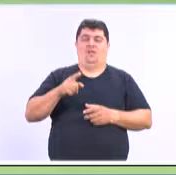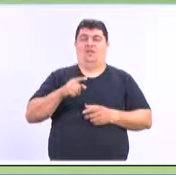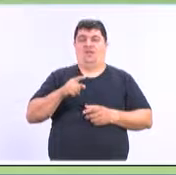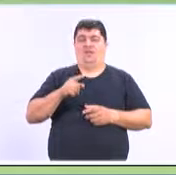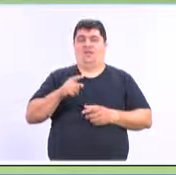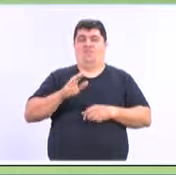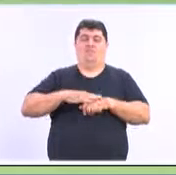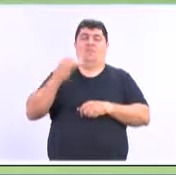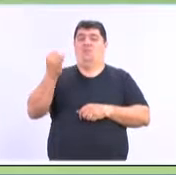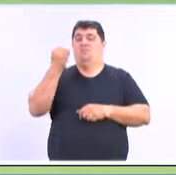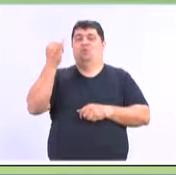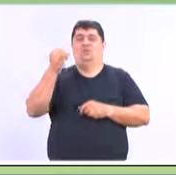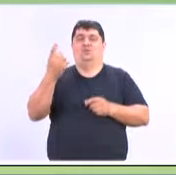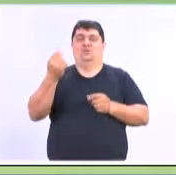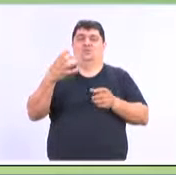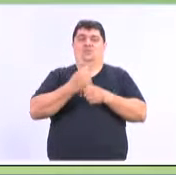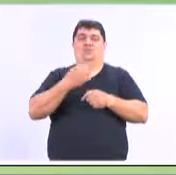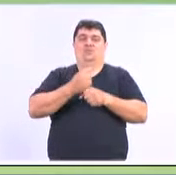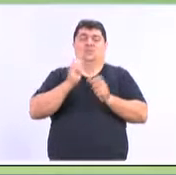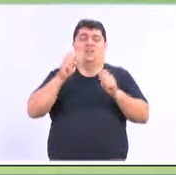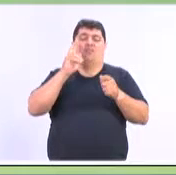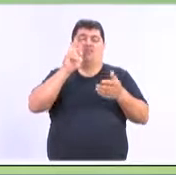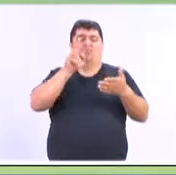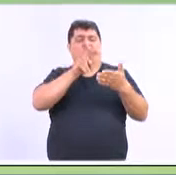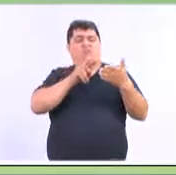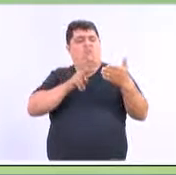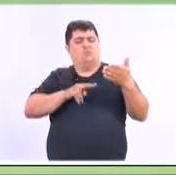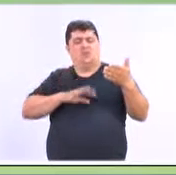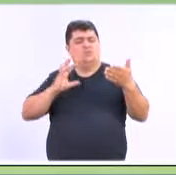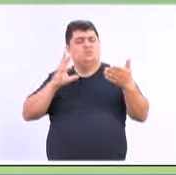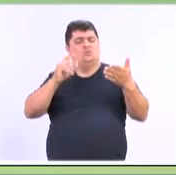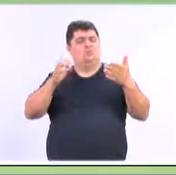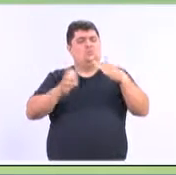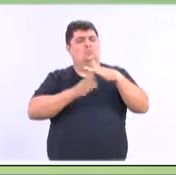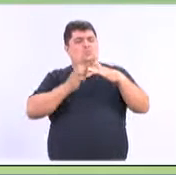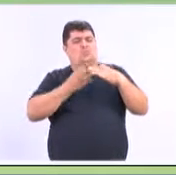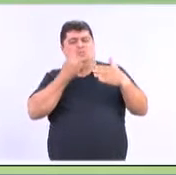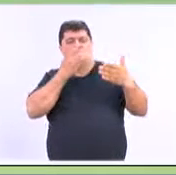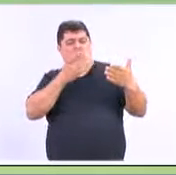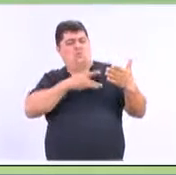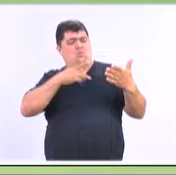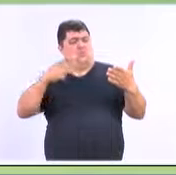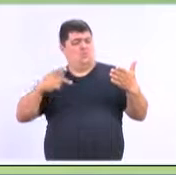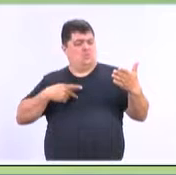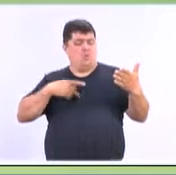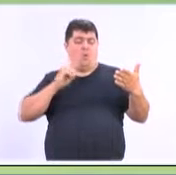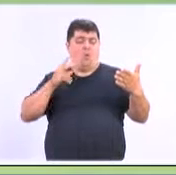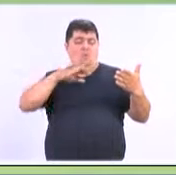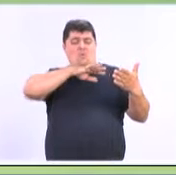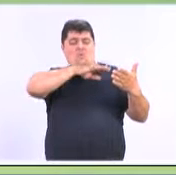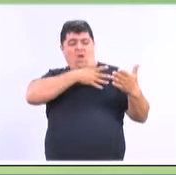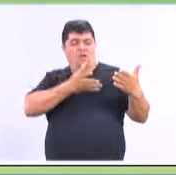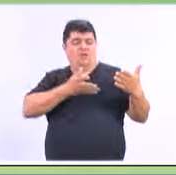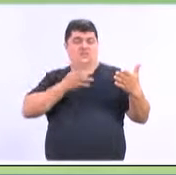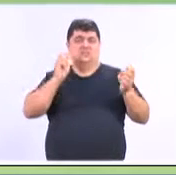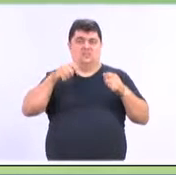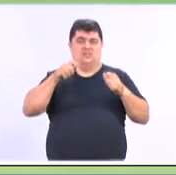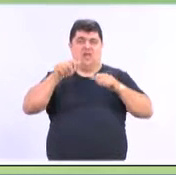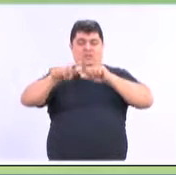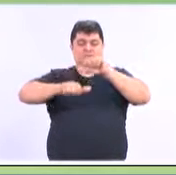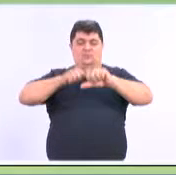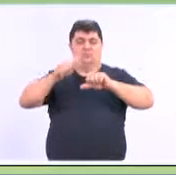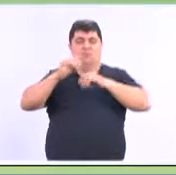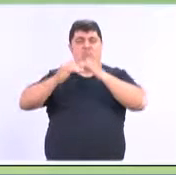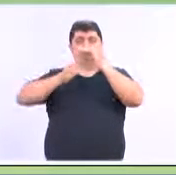a obra-prima da contabilidade, aqui eu consigo ver tudo, como que está a empresa e consigo, de certa forma, fazer com que os